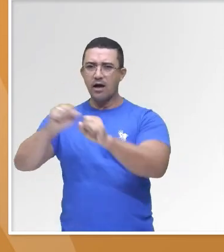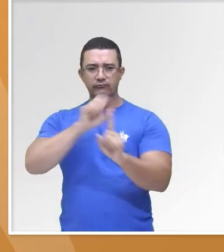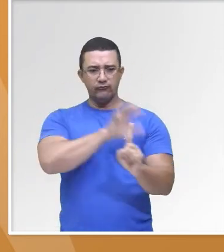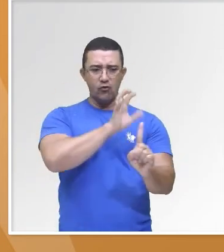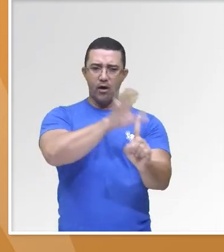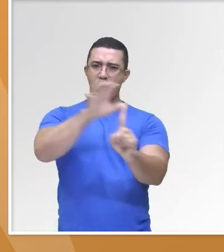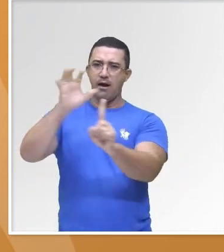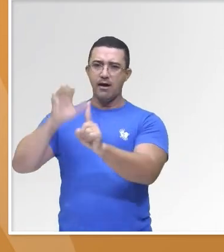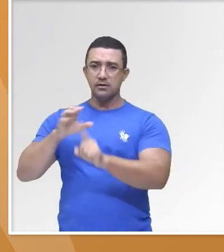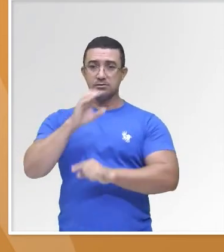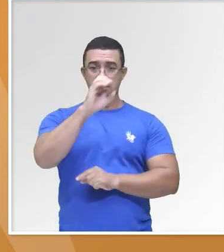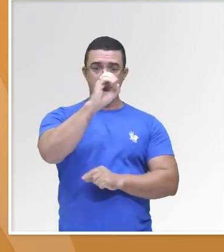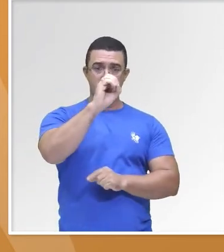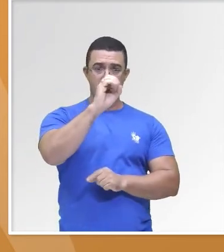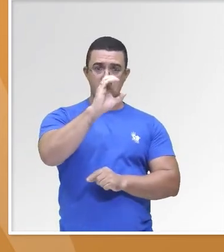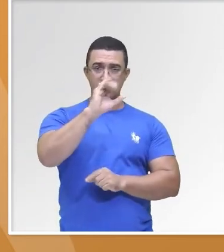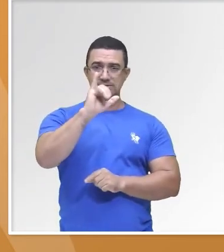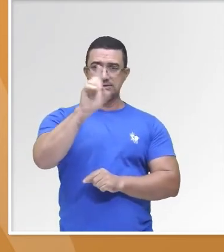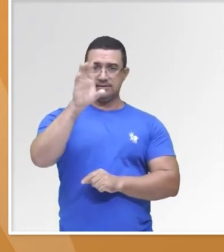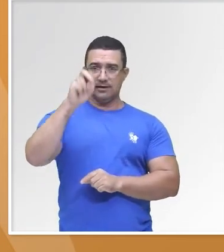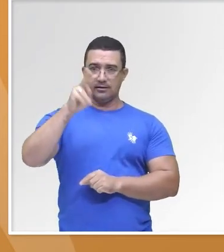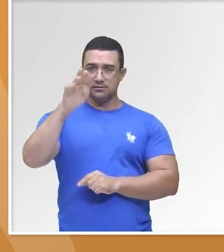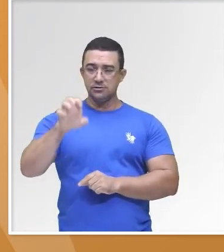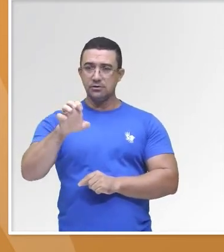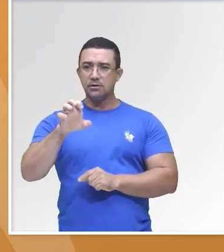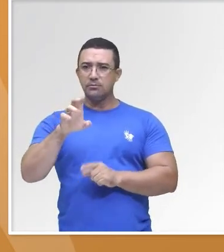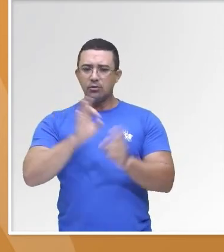para constituir esse país que em